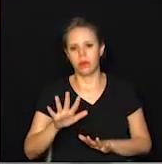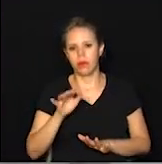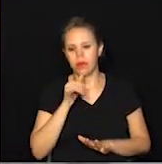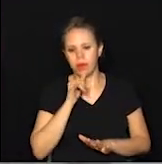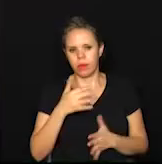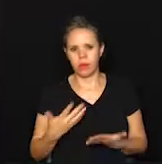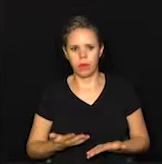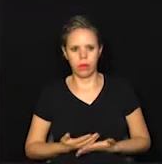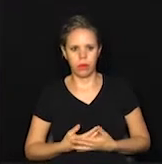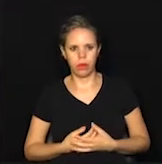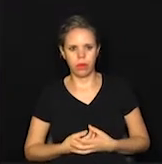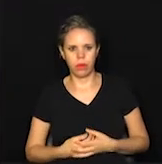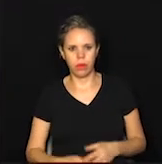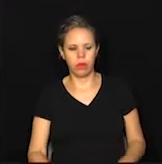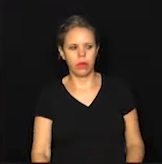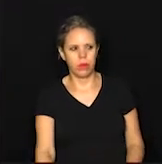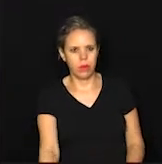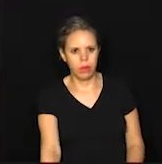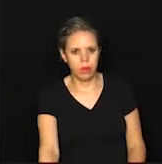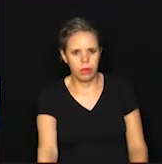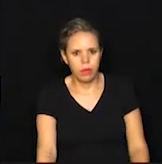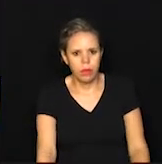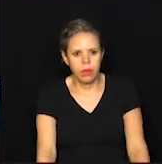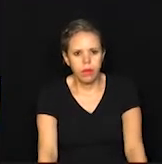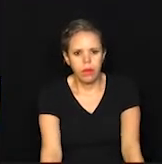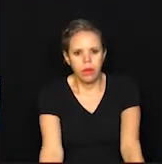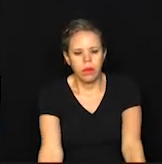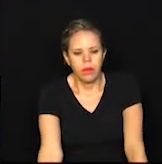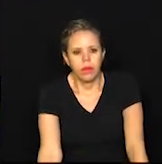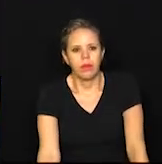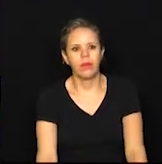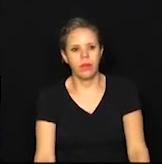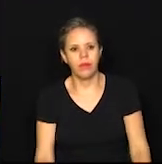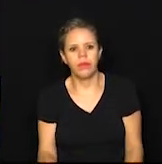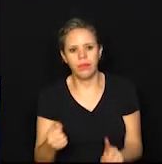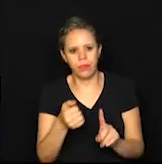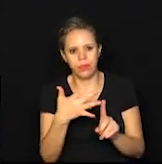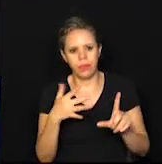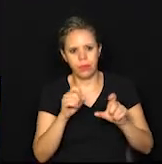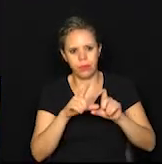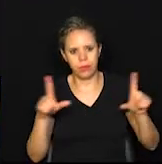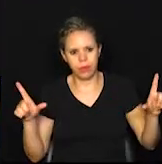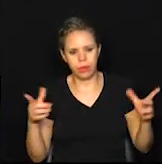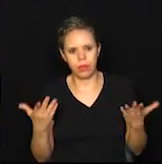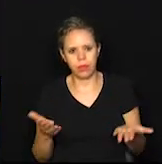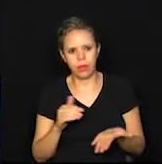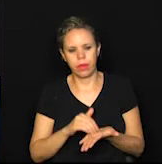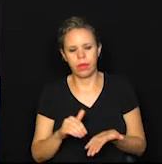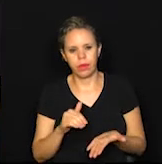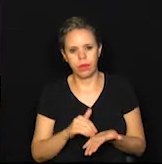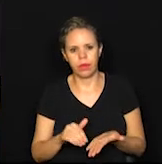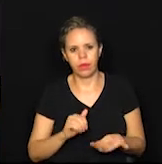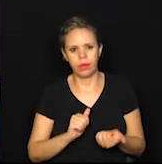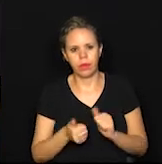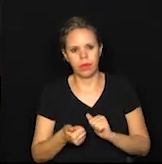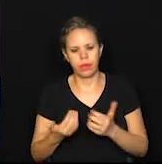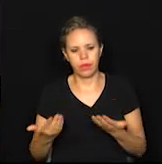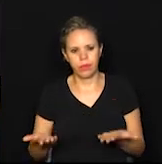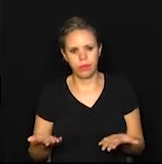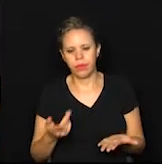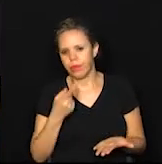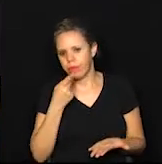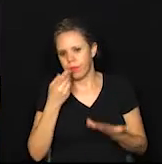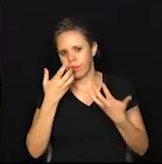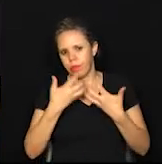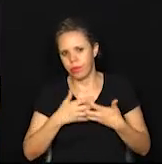funcionar a gente nessa explanação. Então, aqui a Secretaria Municipal de Esporte, falar um pouquinho